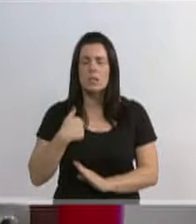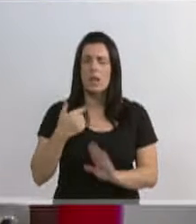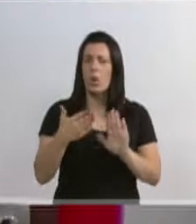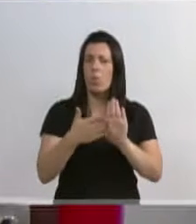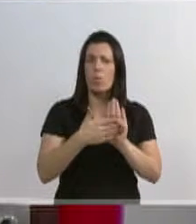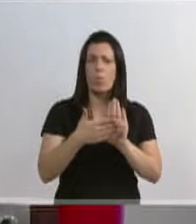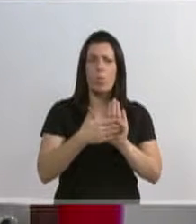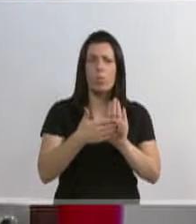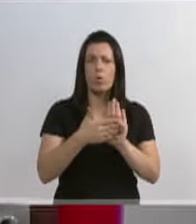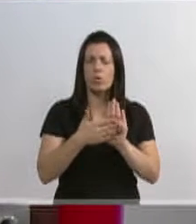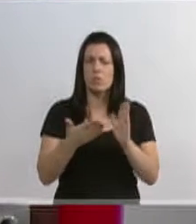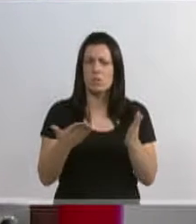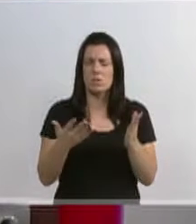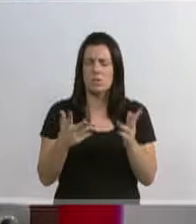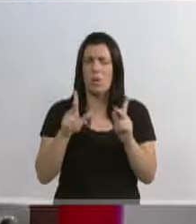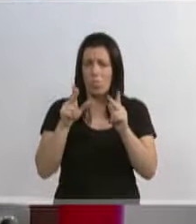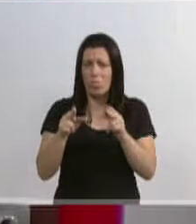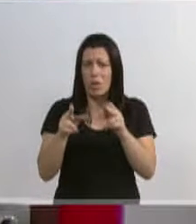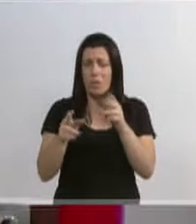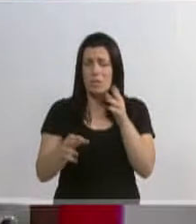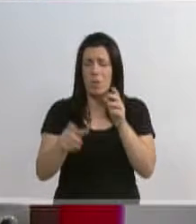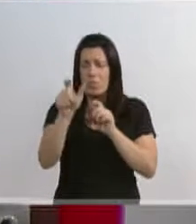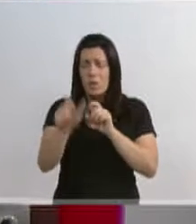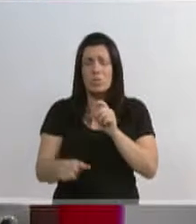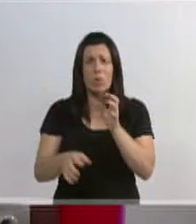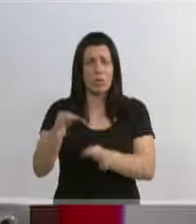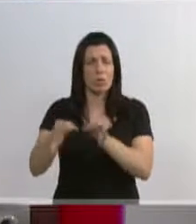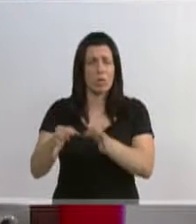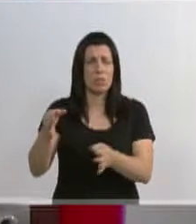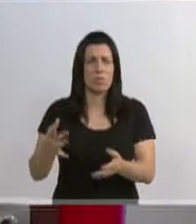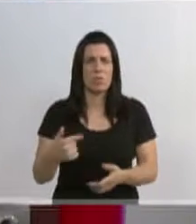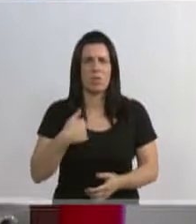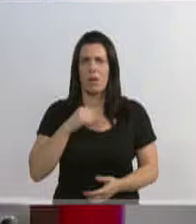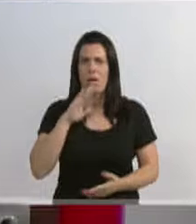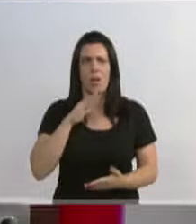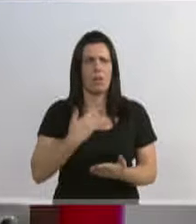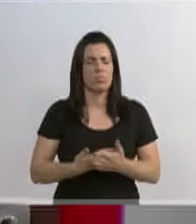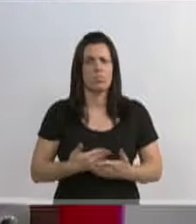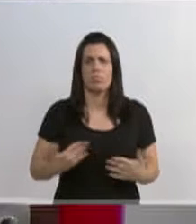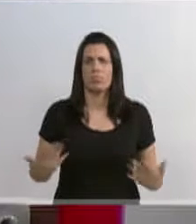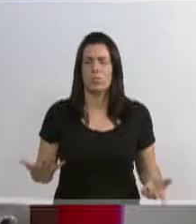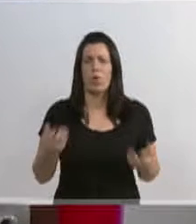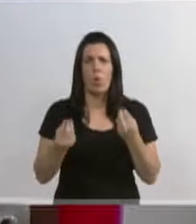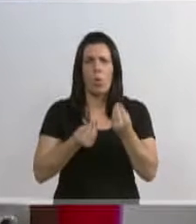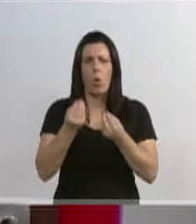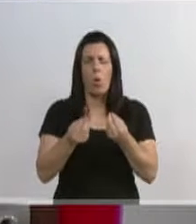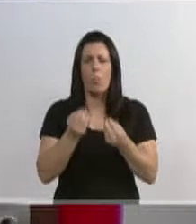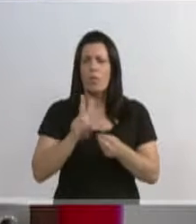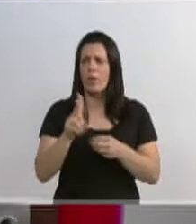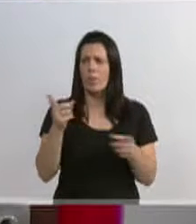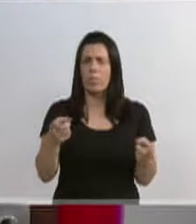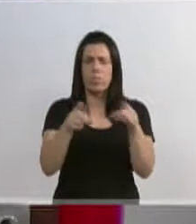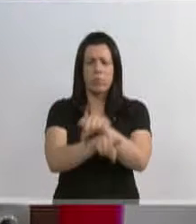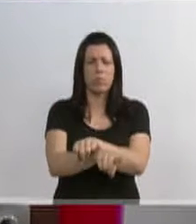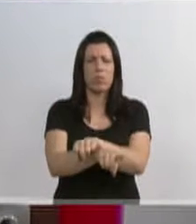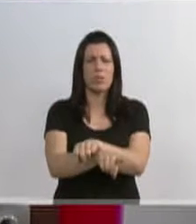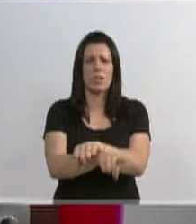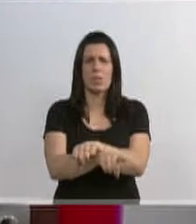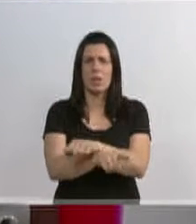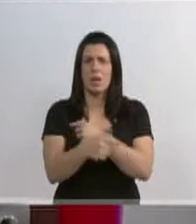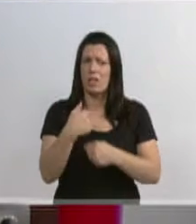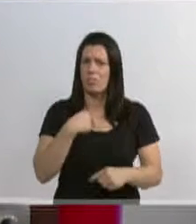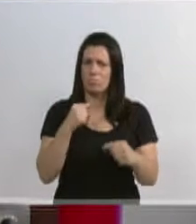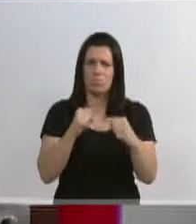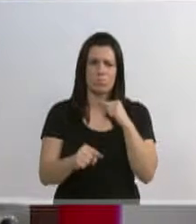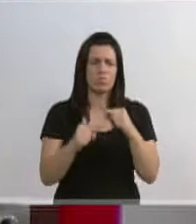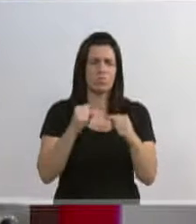propus ao juiz Sérgio Moro nessa casa. É surpreendente a inversão de valores e a incoerência de Vossa Excelência